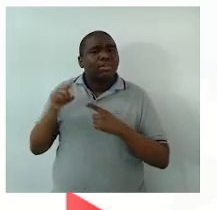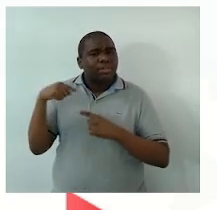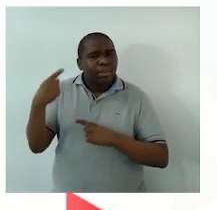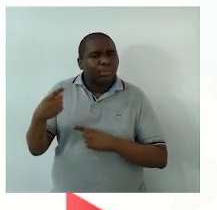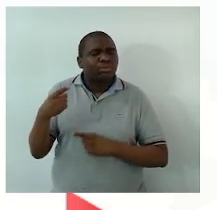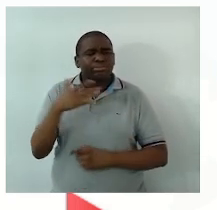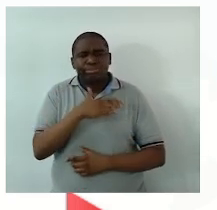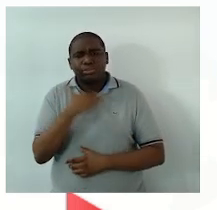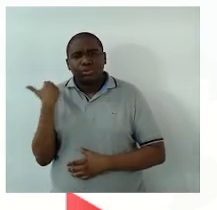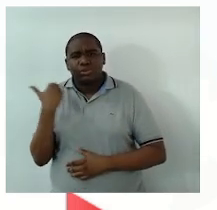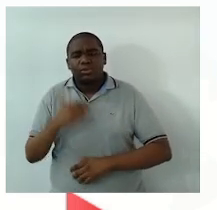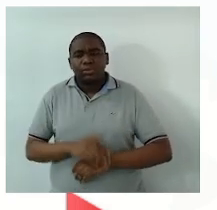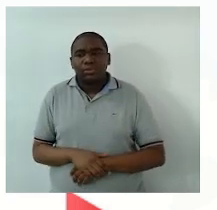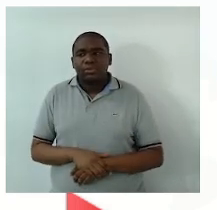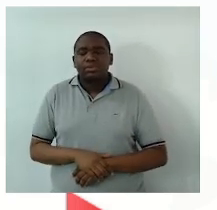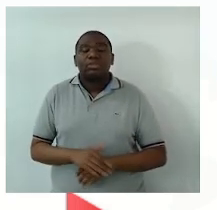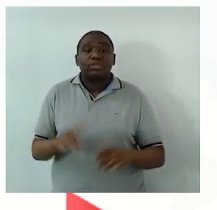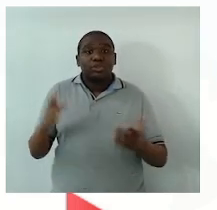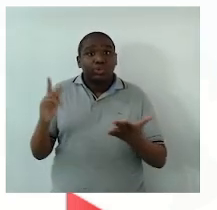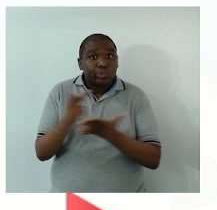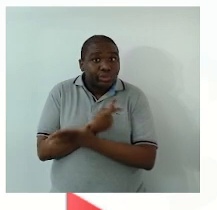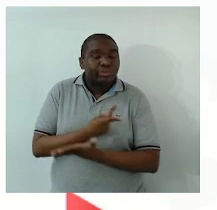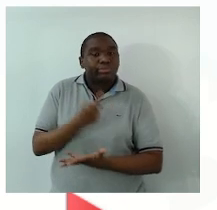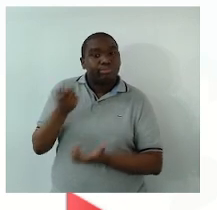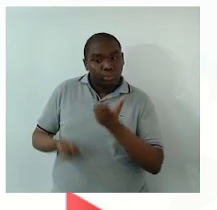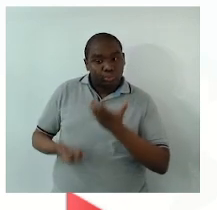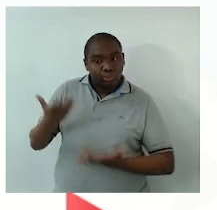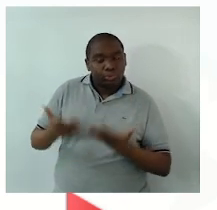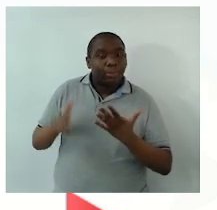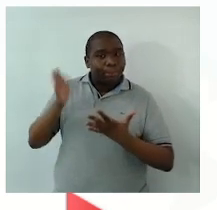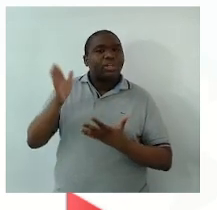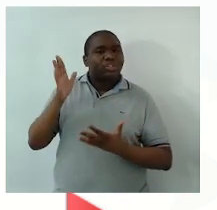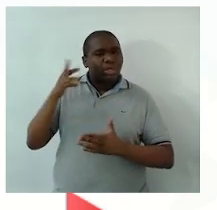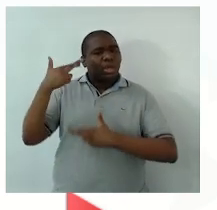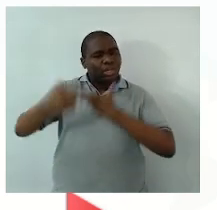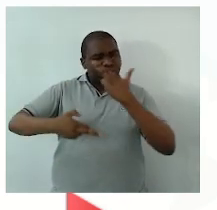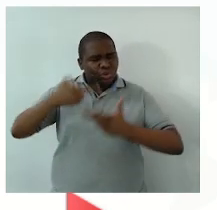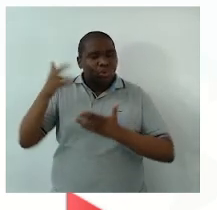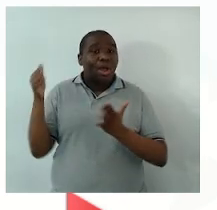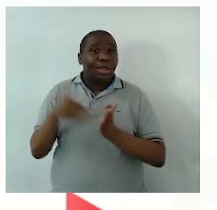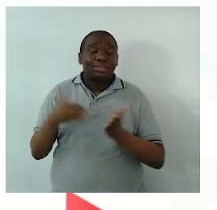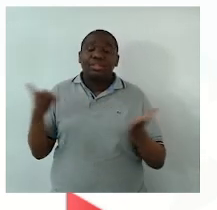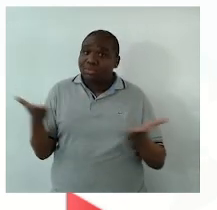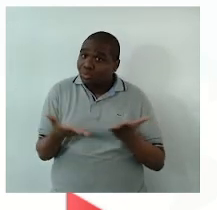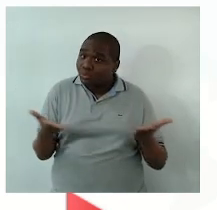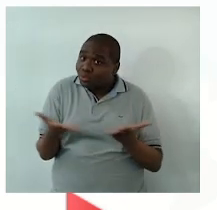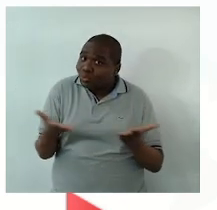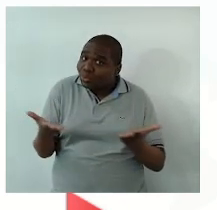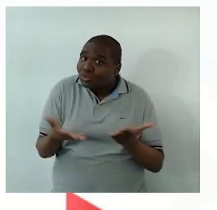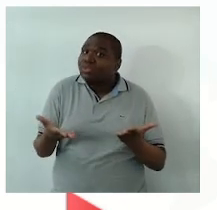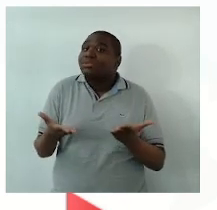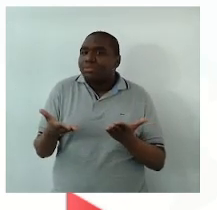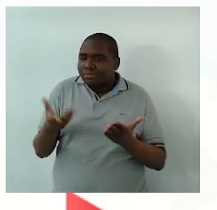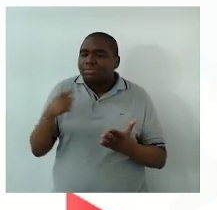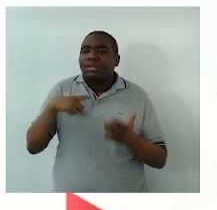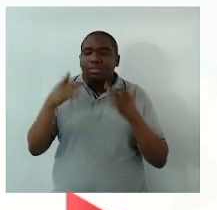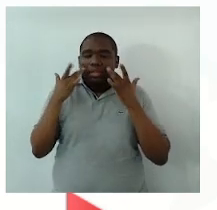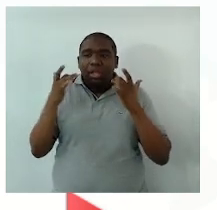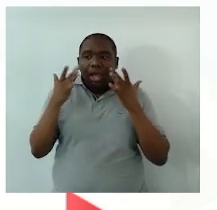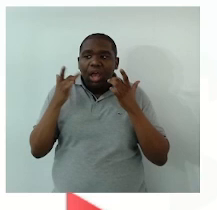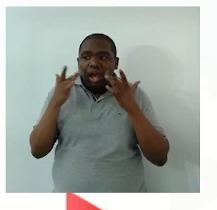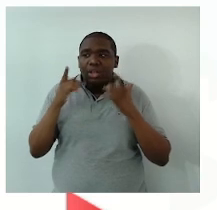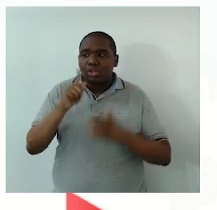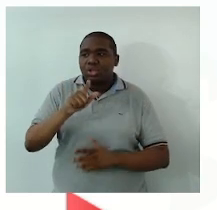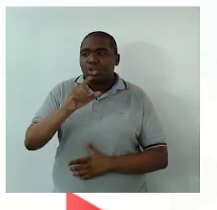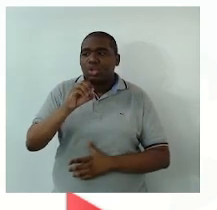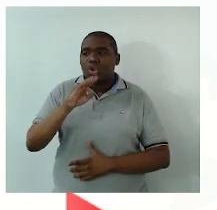sua morte. Sofreu um incêndio, mas já foi restaurado e ainda hoje, né, ele leva o nome Teatro Globo, né, Shakespeare,